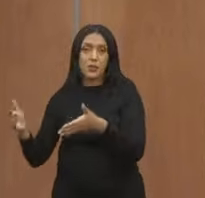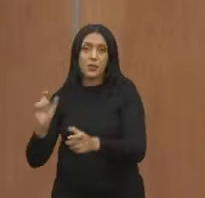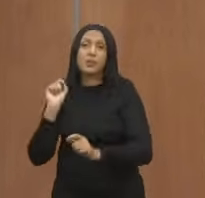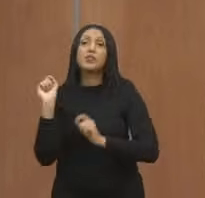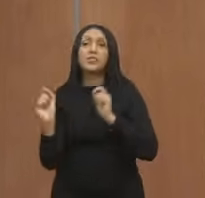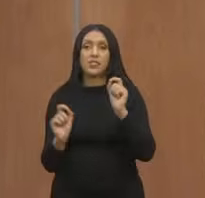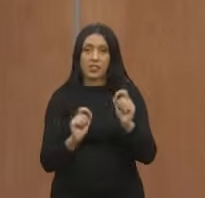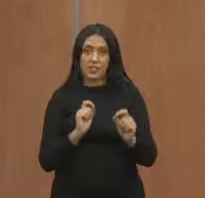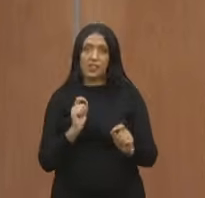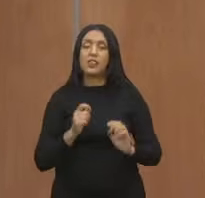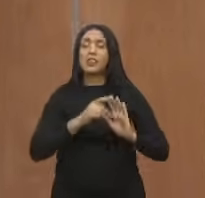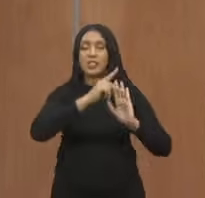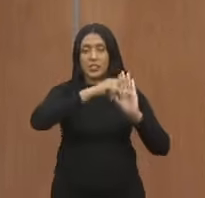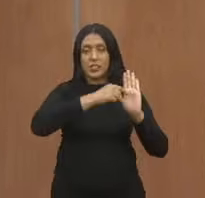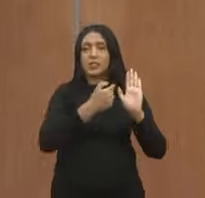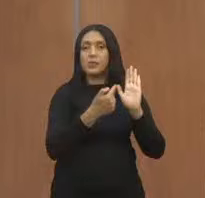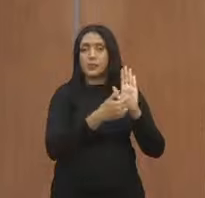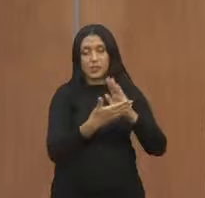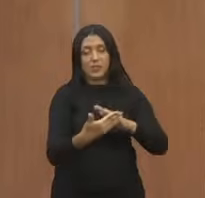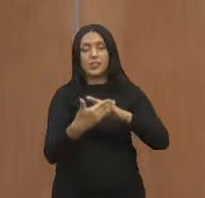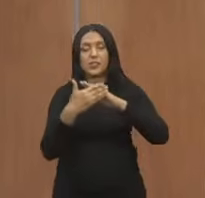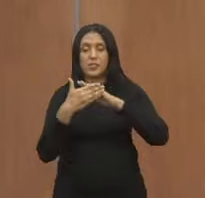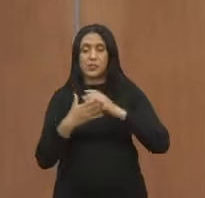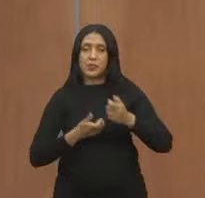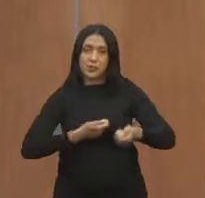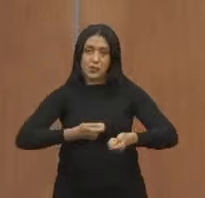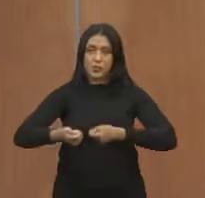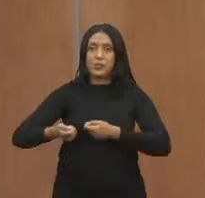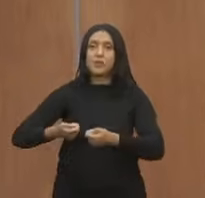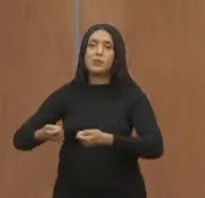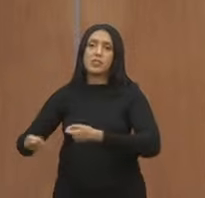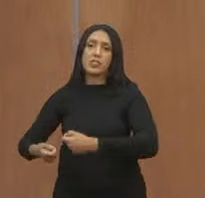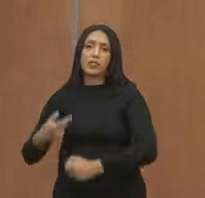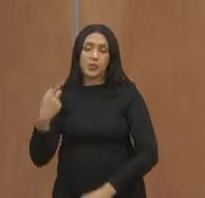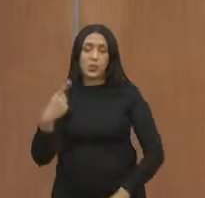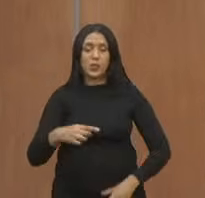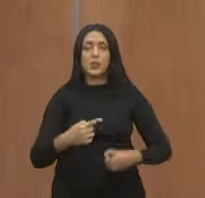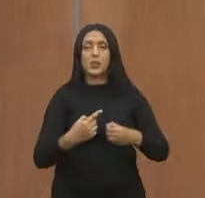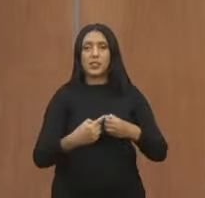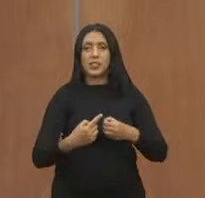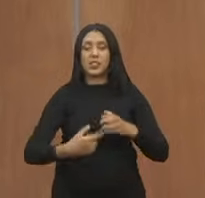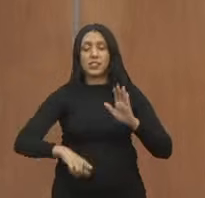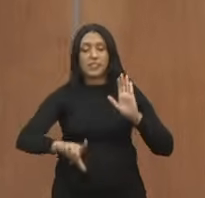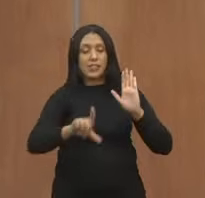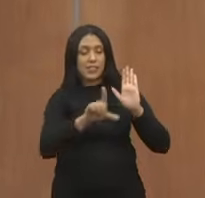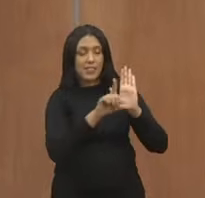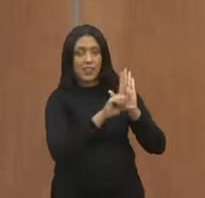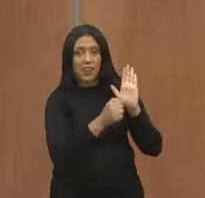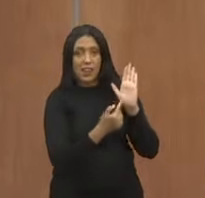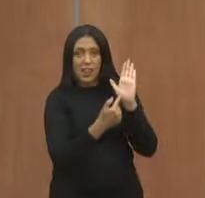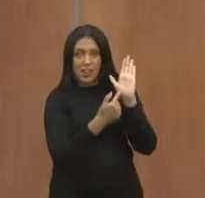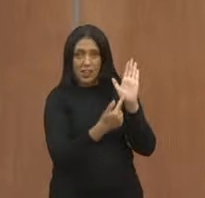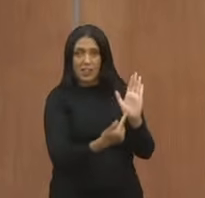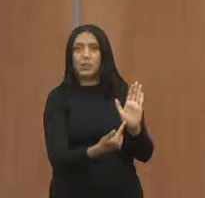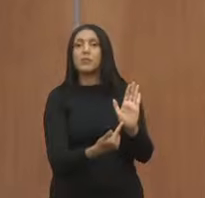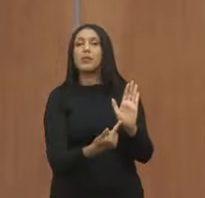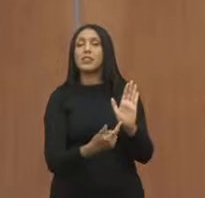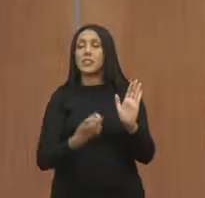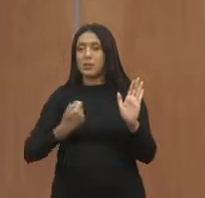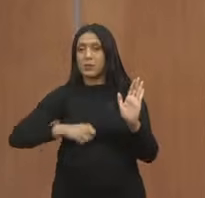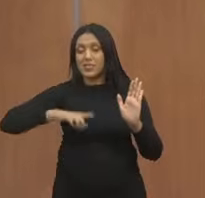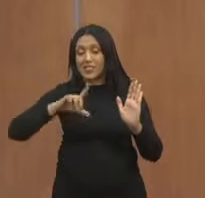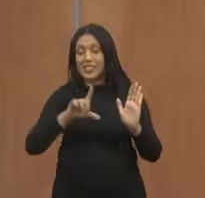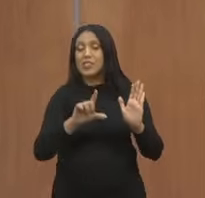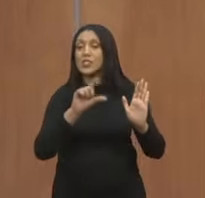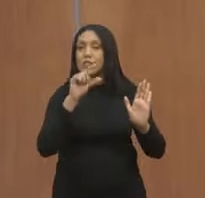vias, mas também existem leis de responsabilidade fiscal que regulamentam que a gente tem que fazer as escolhas, e o prefeito